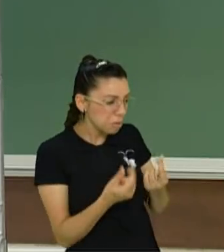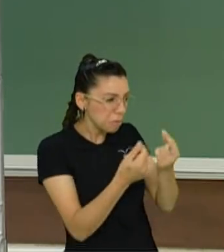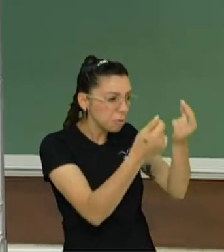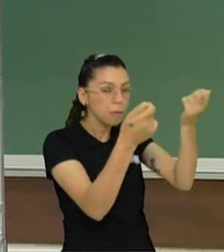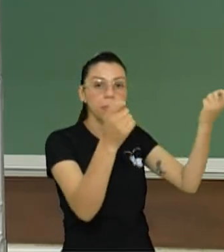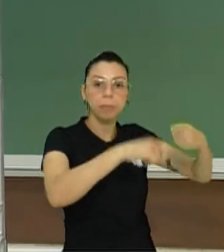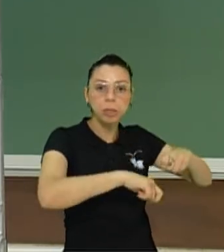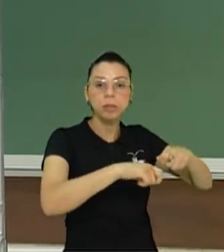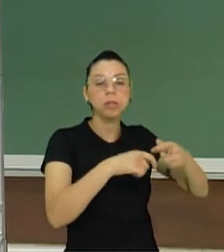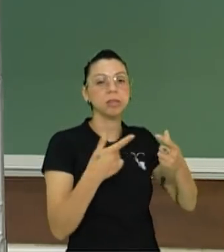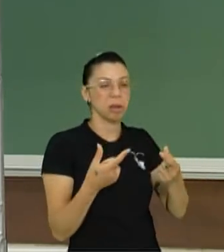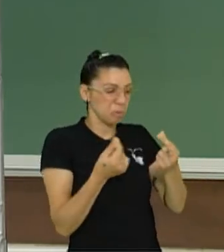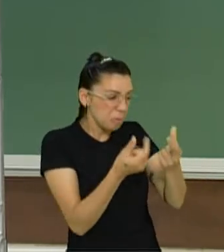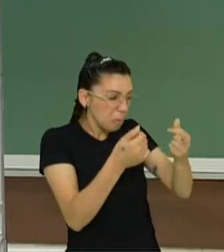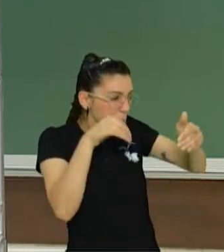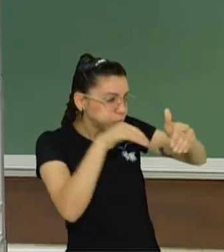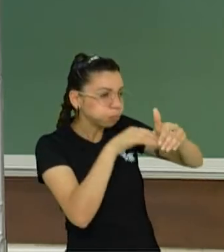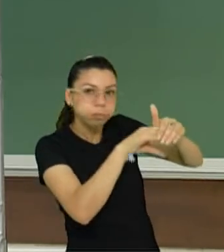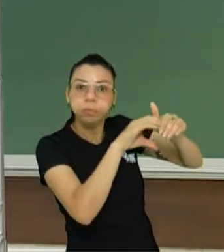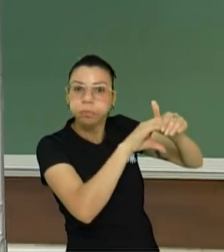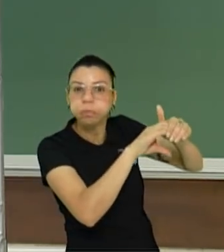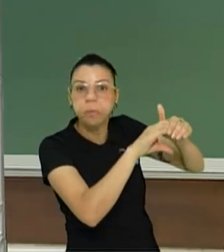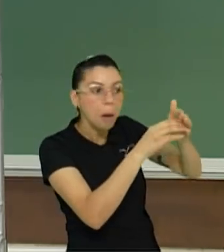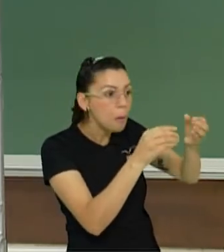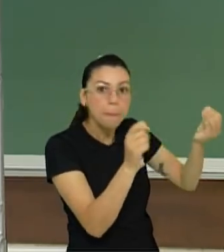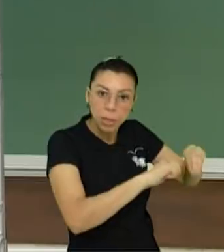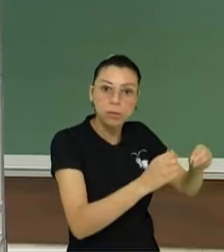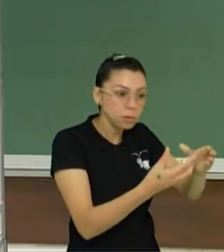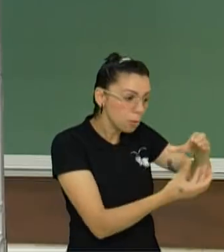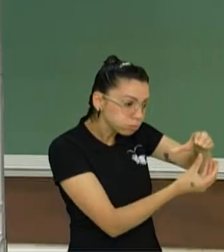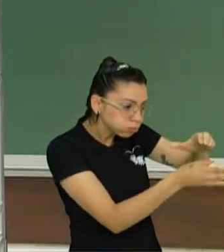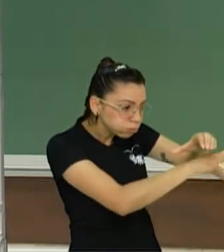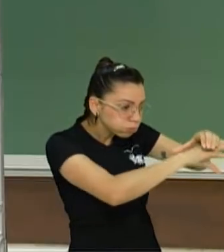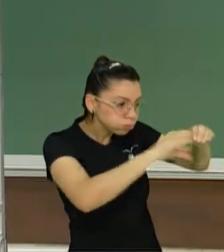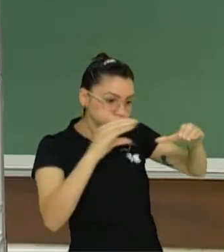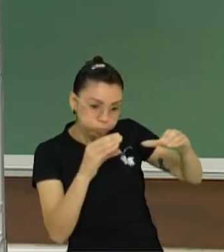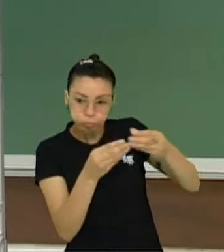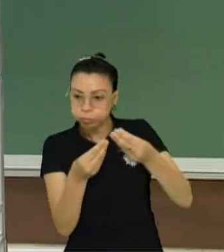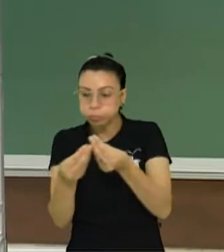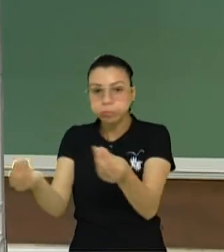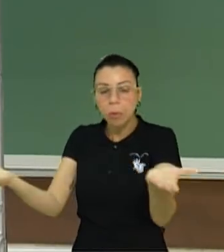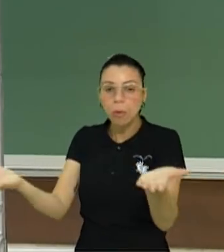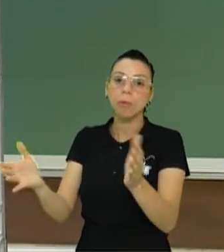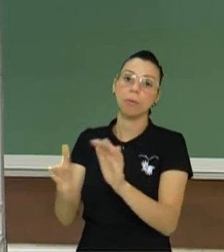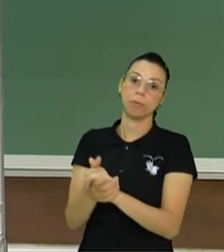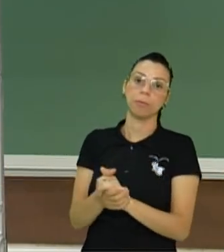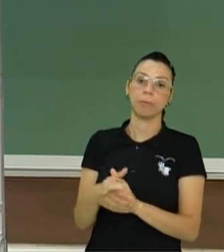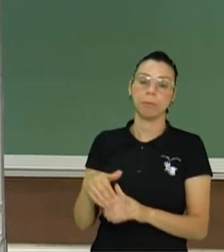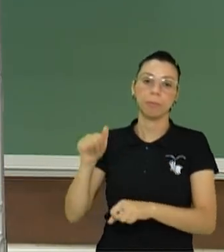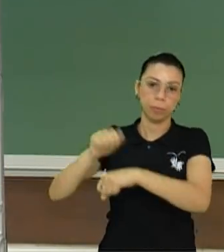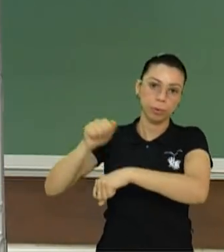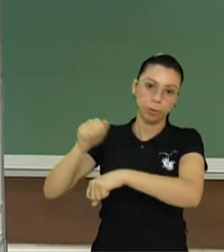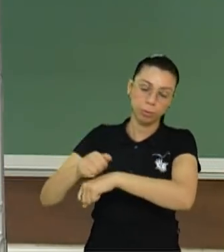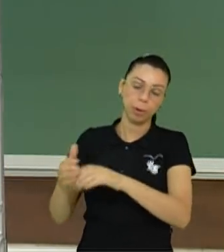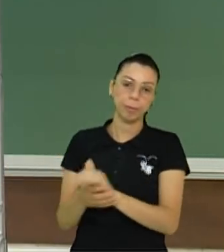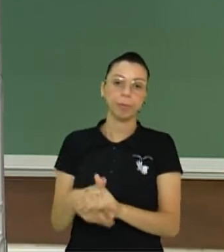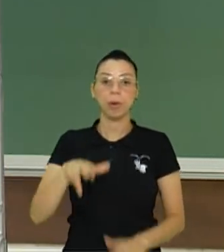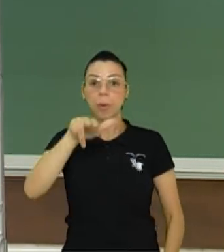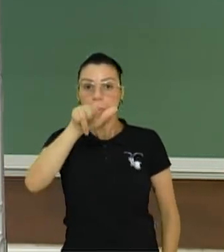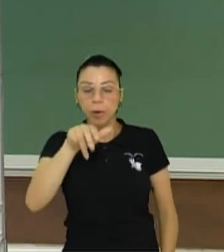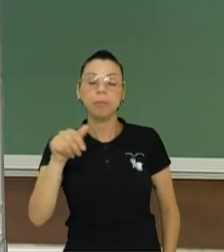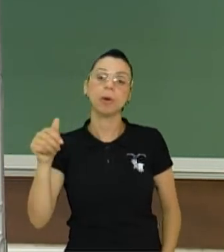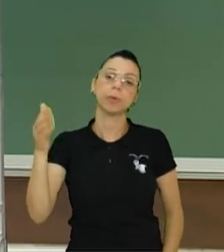pobres. Seria mais ou menos isso. A questão é, o Caio também tentou, em 123, que é o irmão dele, tentou retomar